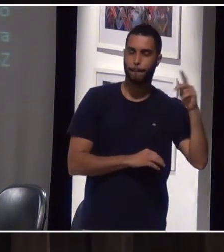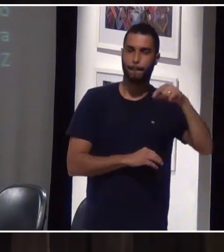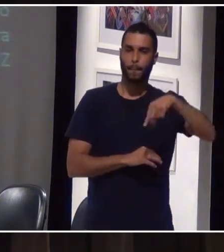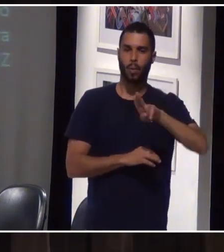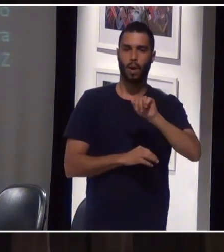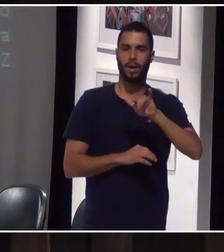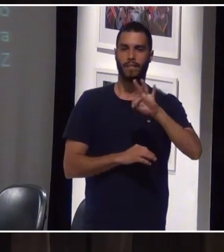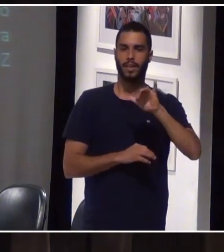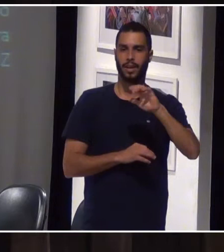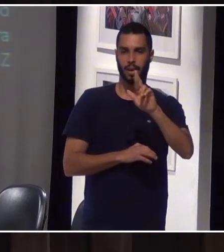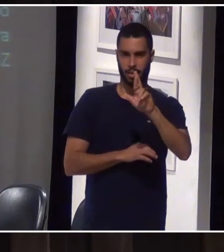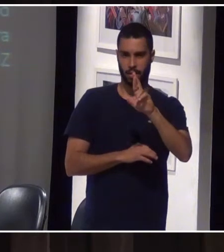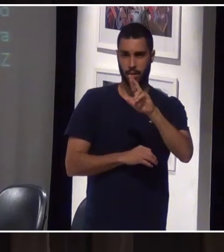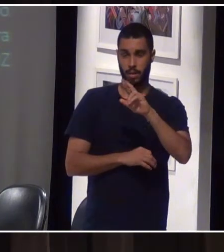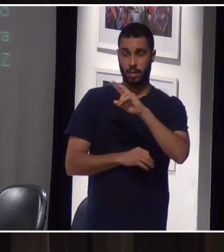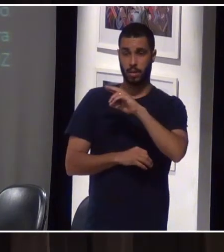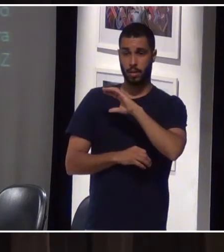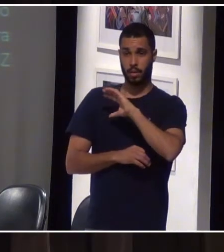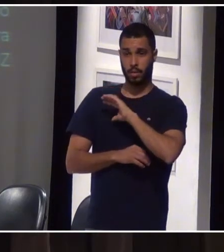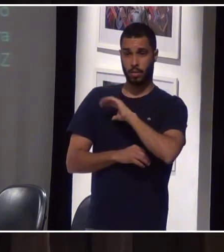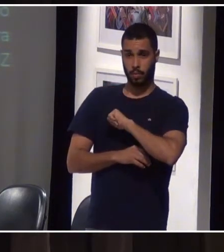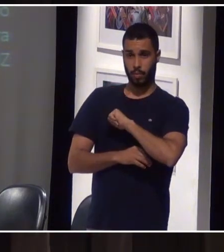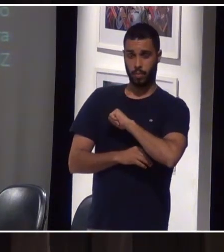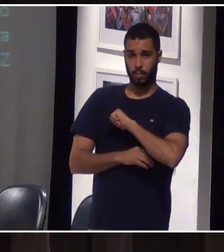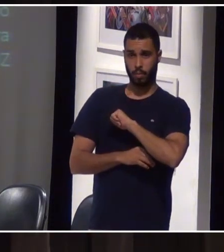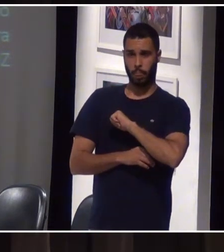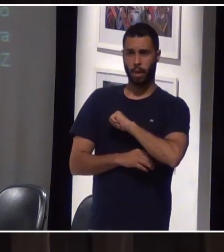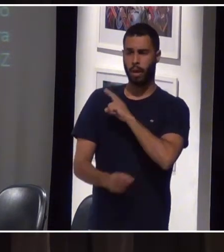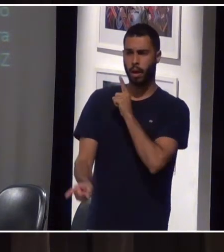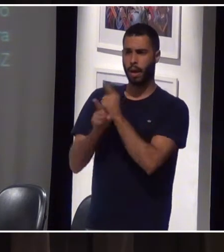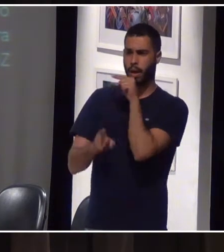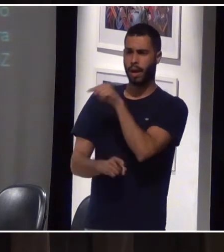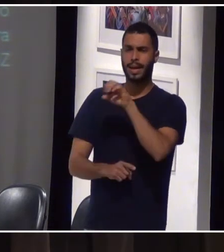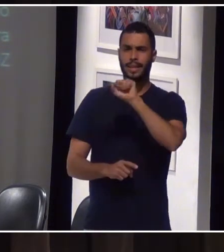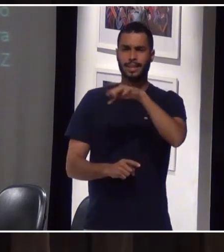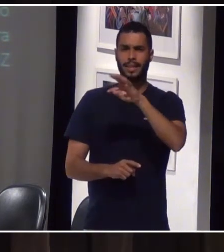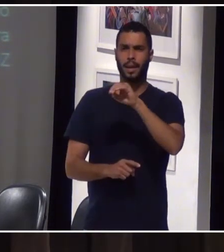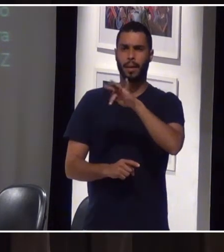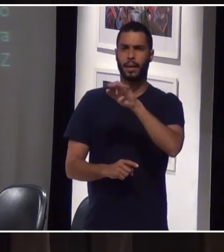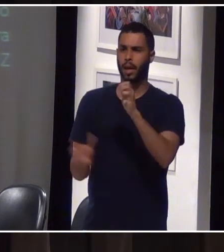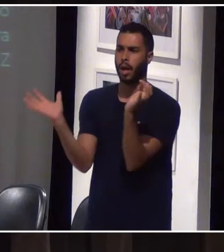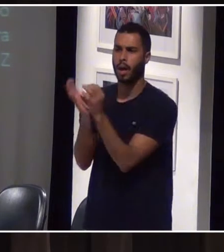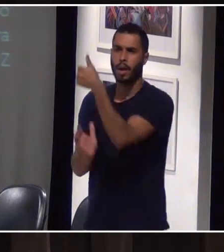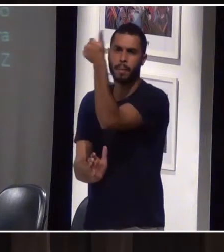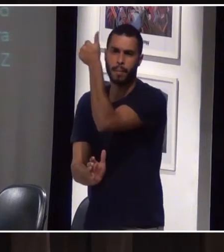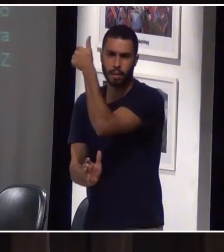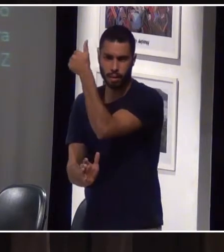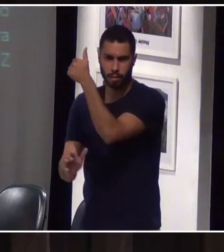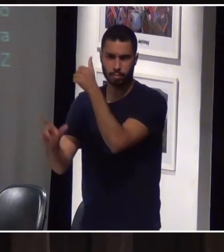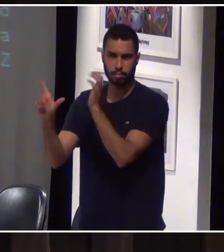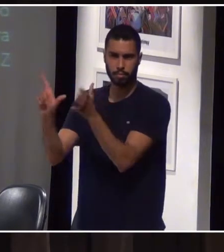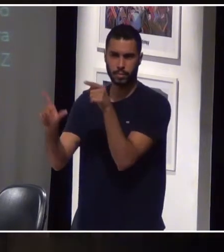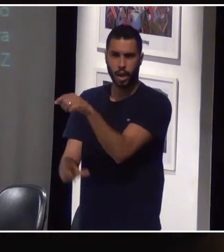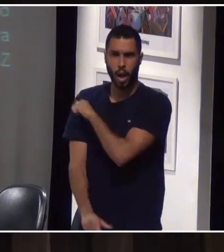questões. A Bruna identificou que, no polo de Santa Maria, da primeira turma do Letras Libras, dos